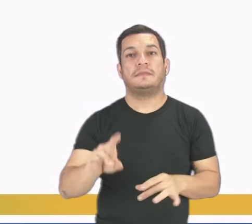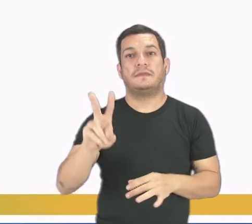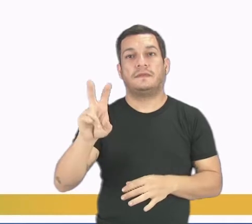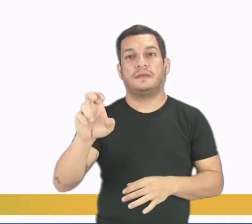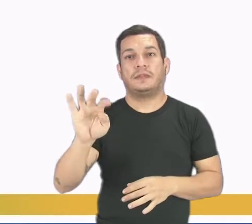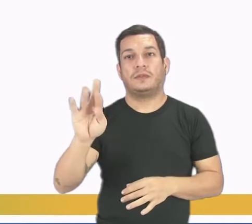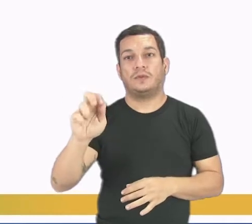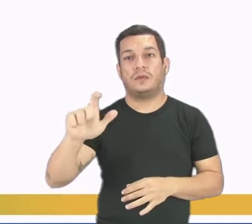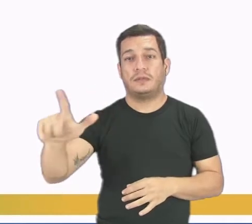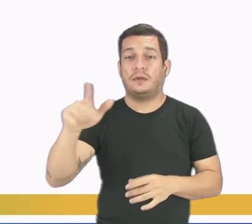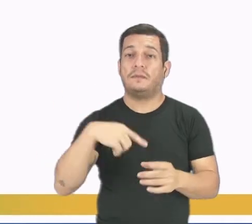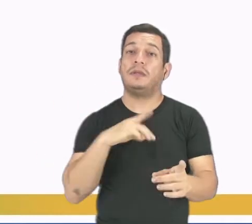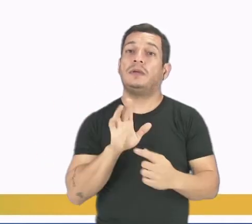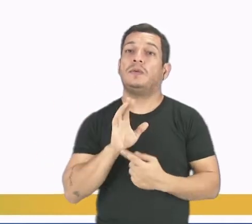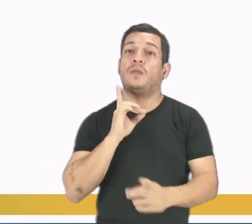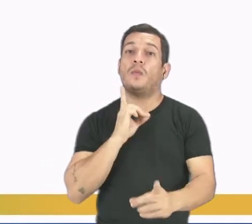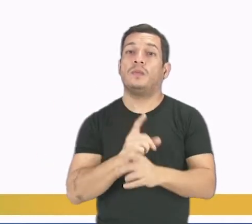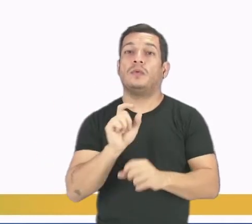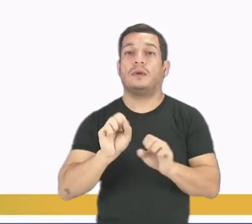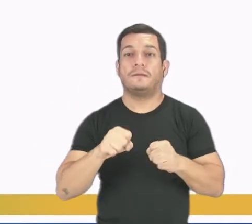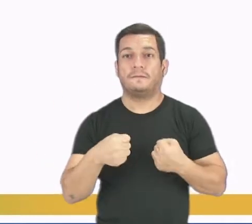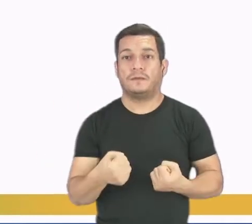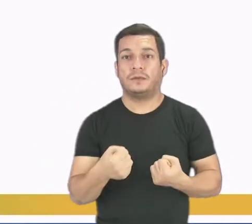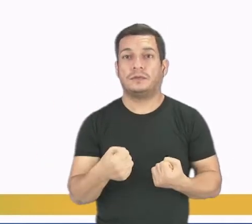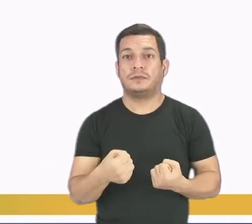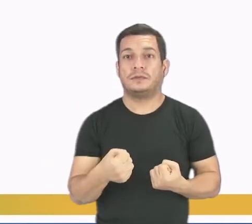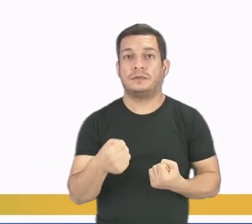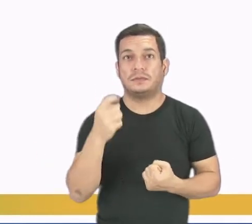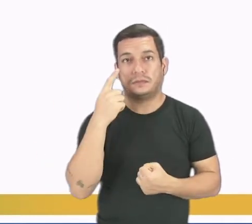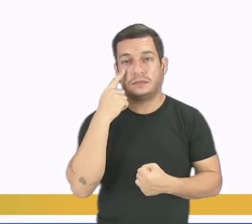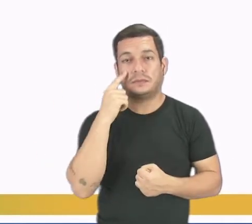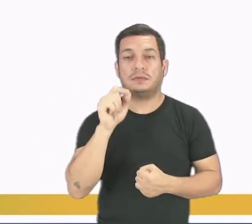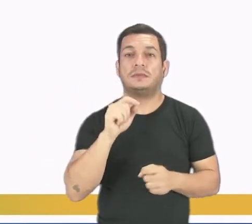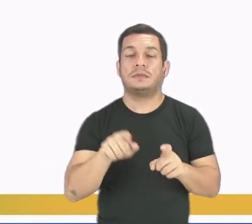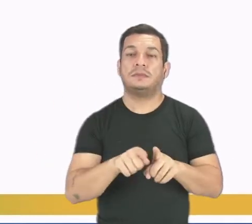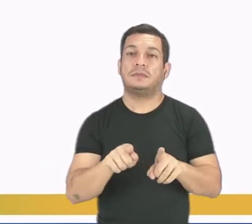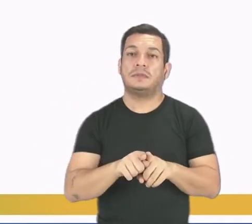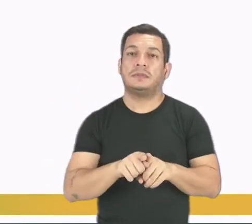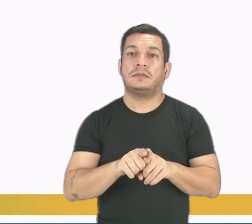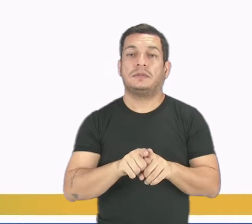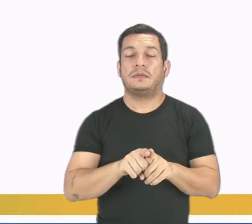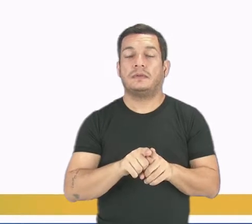cima, nós teríamos a tendência de rotacionar essa barra. Nesse caso, essa